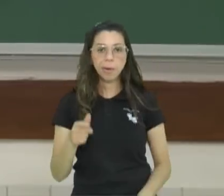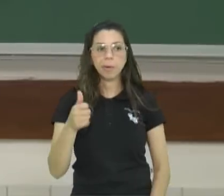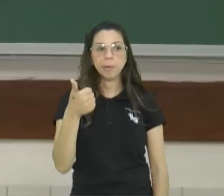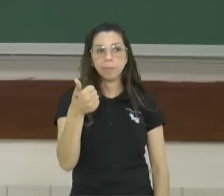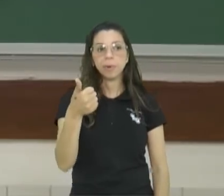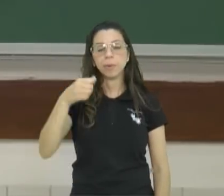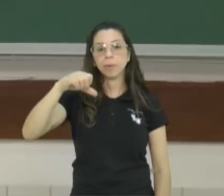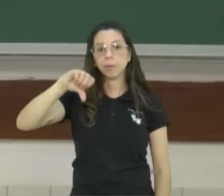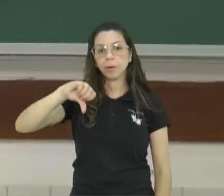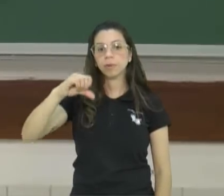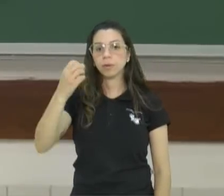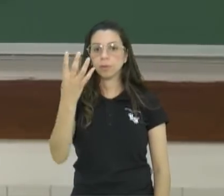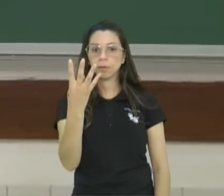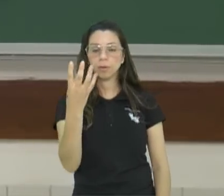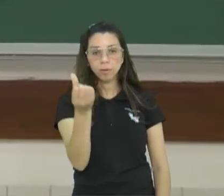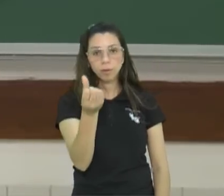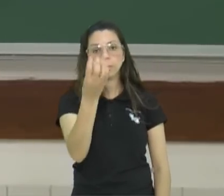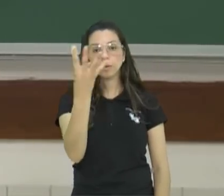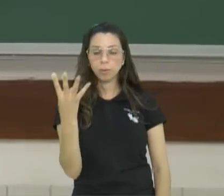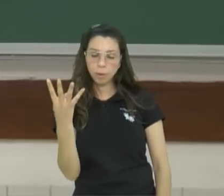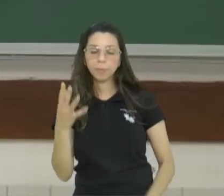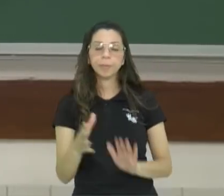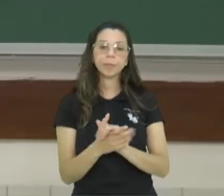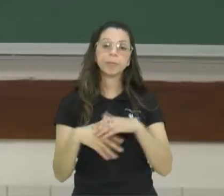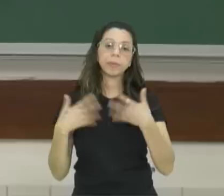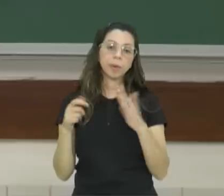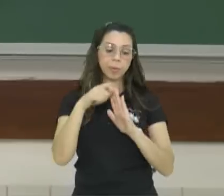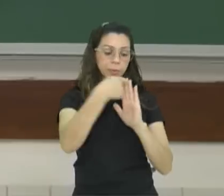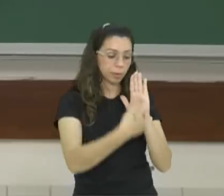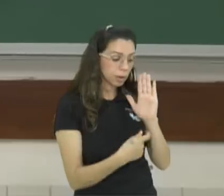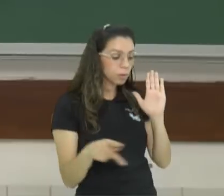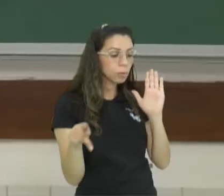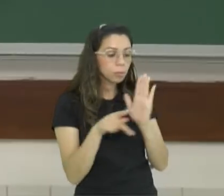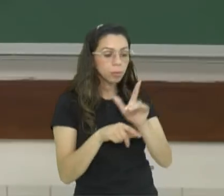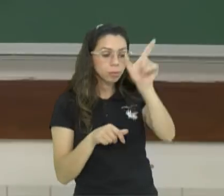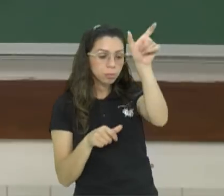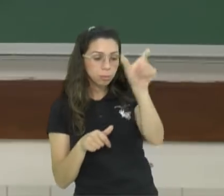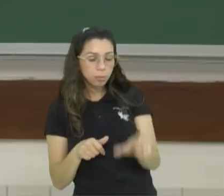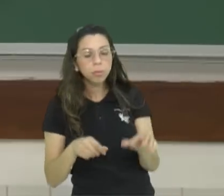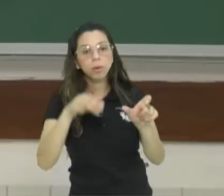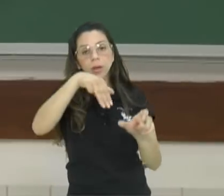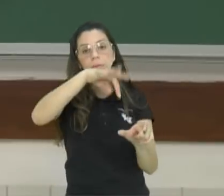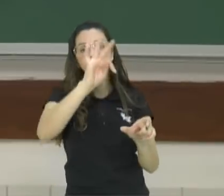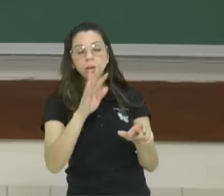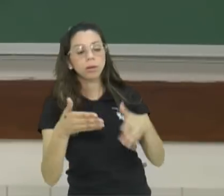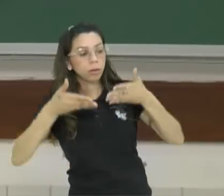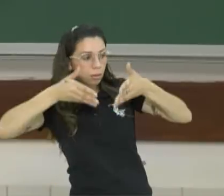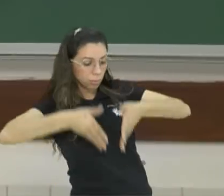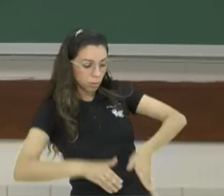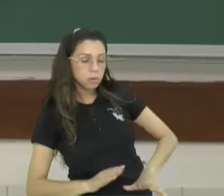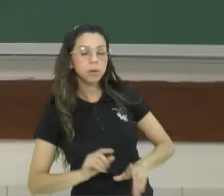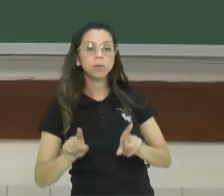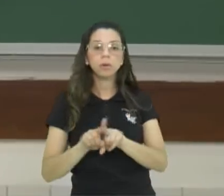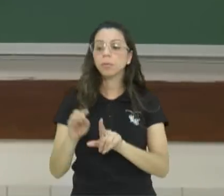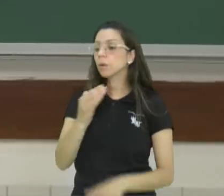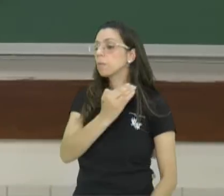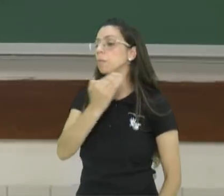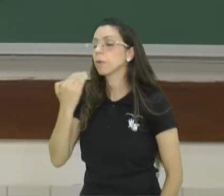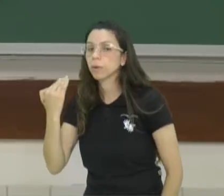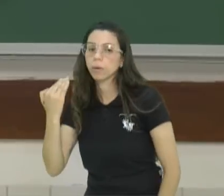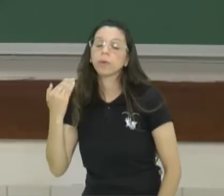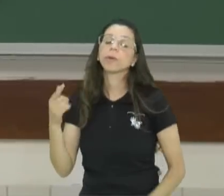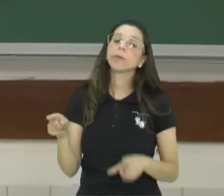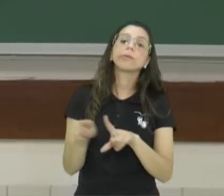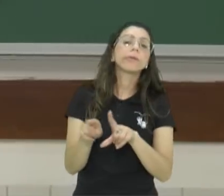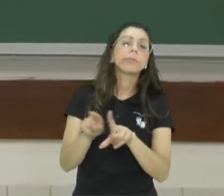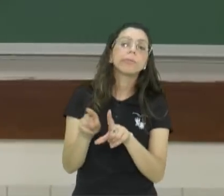1964. Então, esse texto aqui fala sobre o Martin Luther King, mostra ali quando ele nasceu, quando ele morreu e mostra também alguns